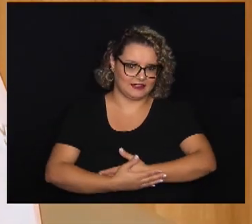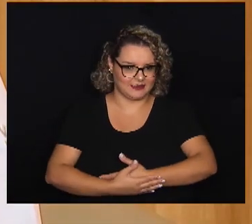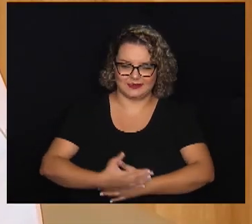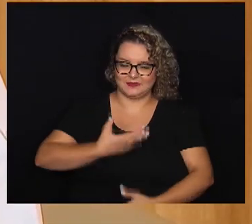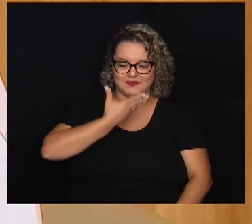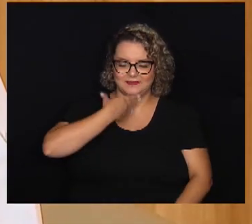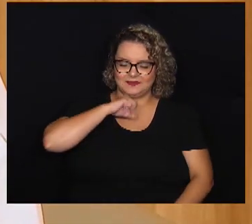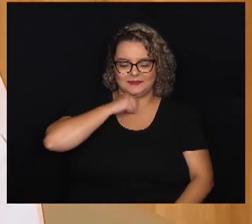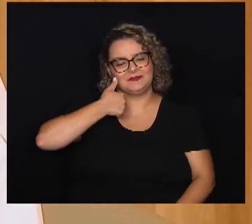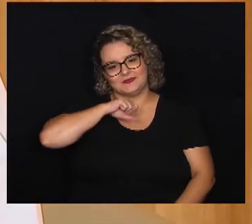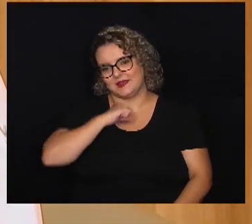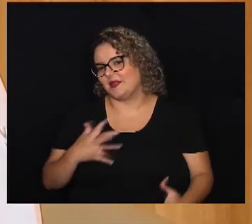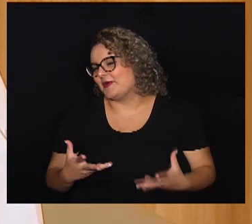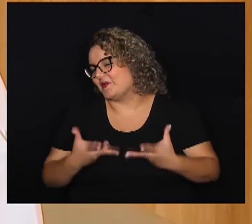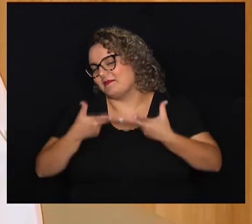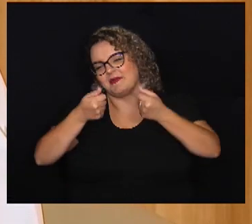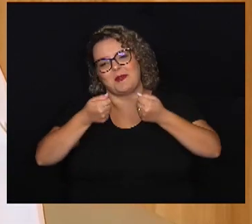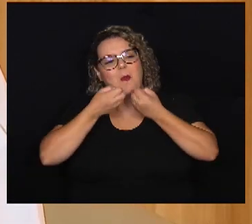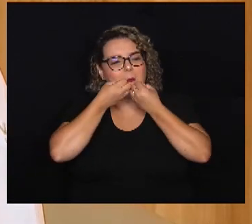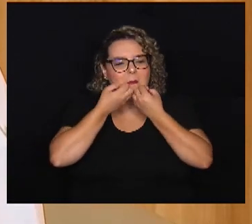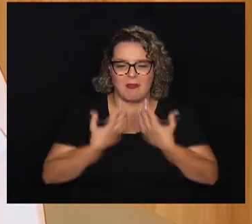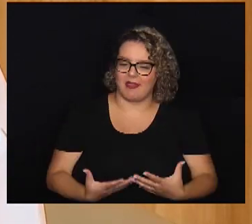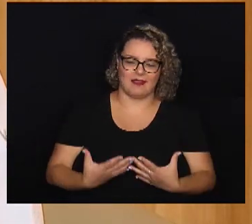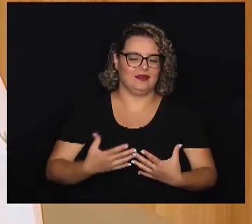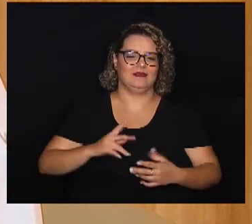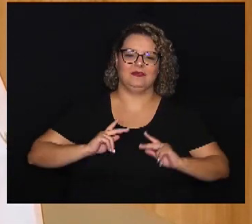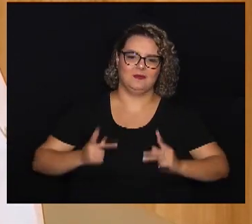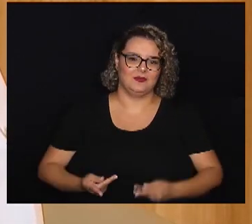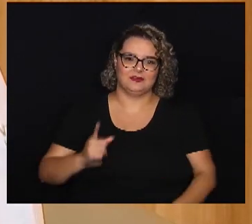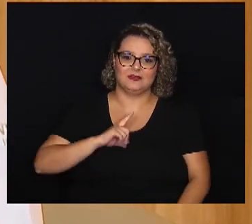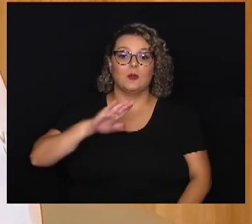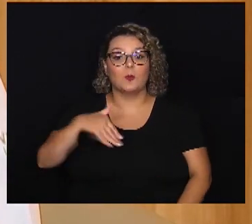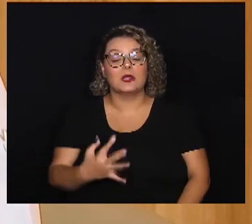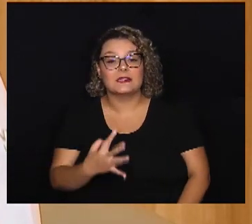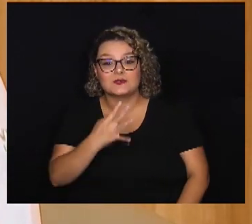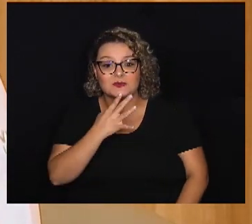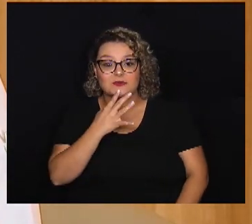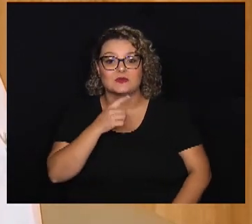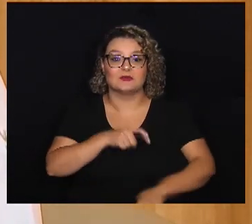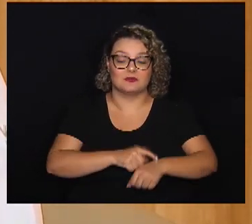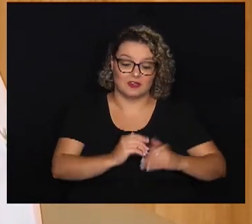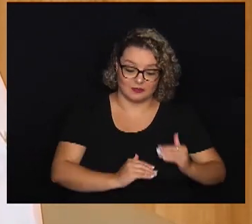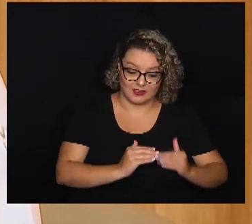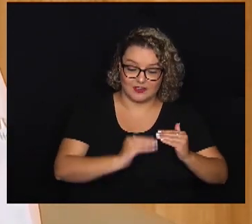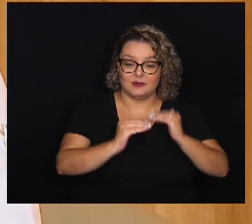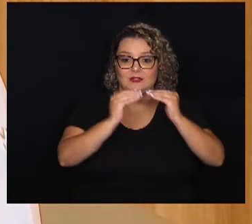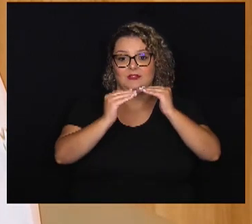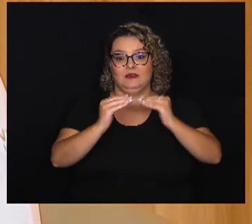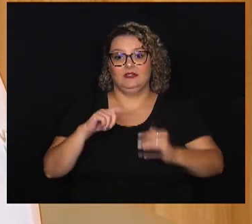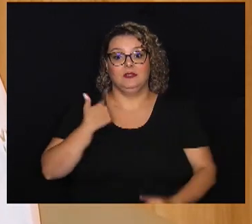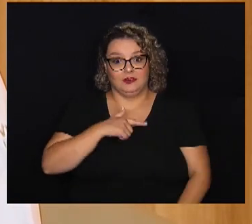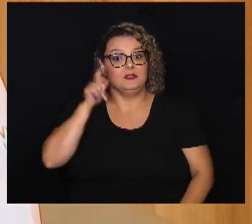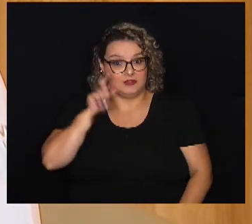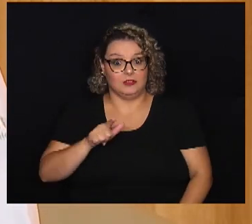maior tesouro que um ser humano pode ter. Então, quando a gente conhece as fases do desenvolvimento, a gente